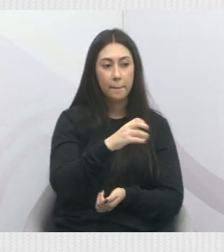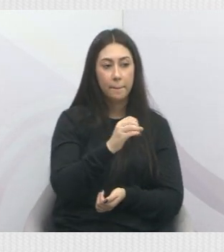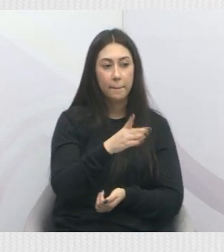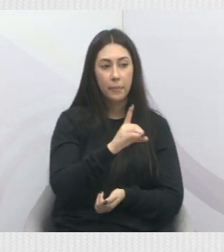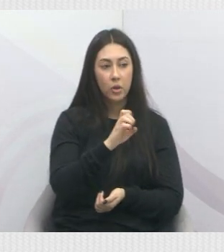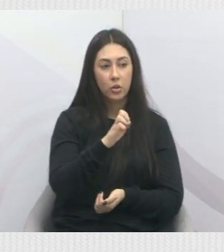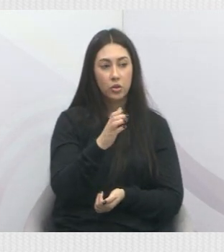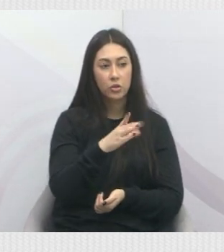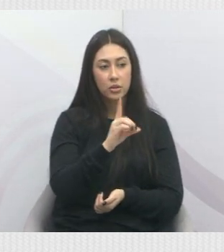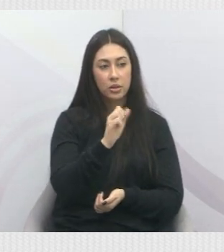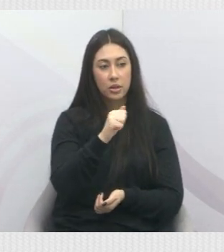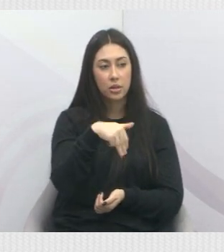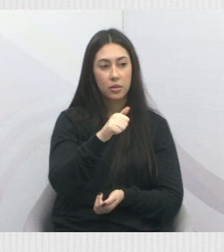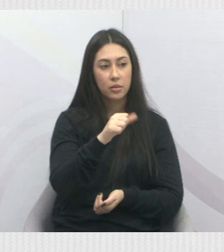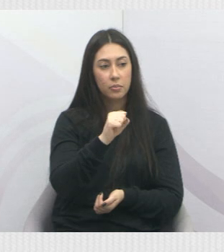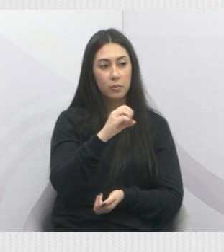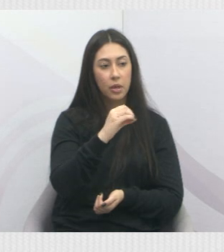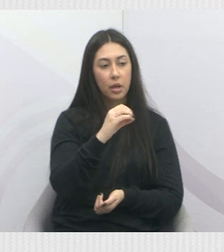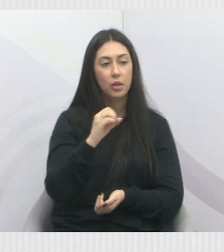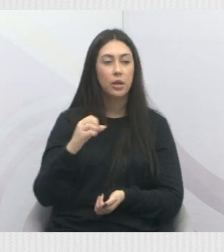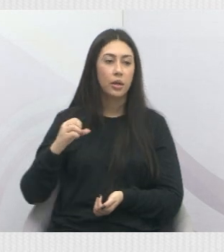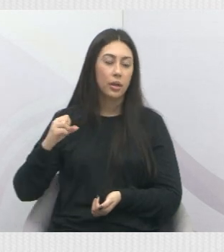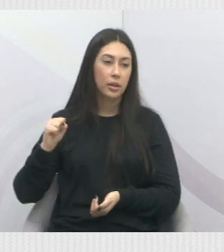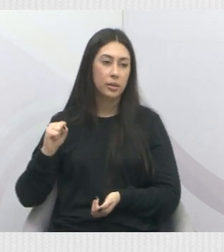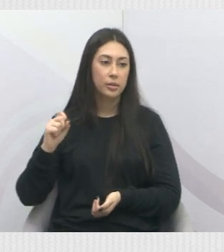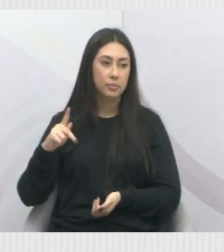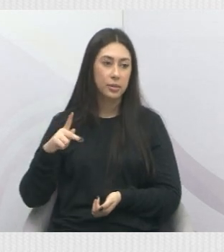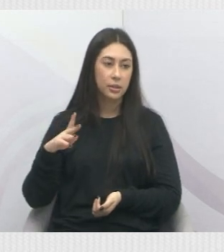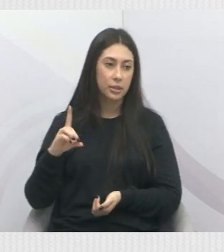assim por diante, totalizando, então, R$